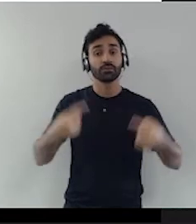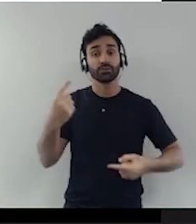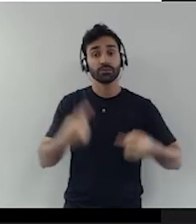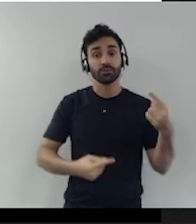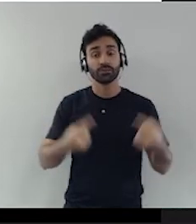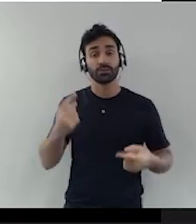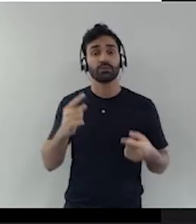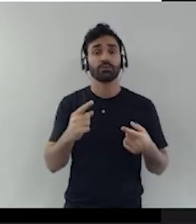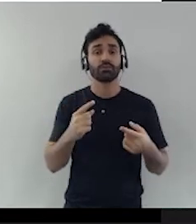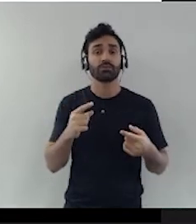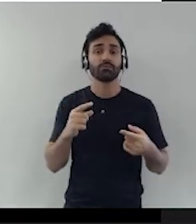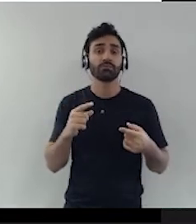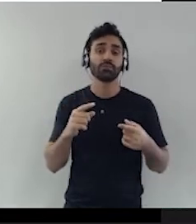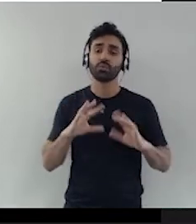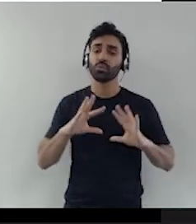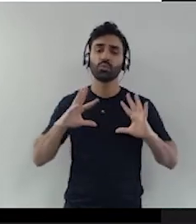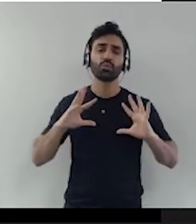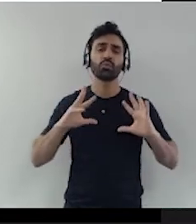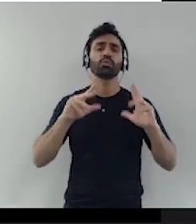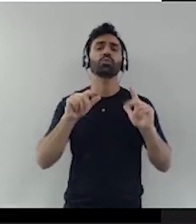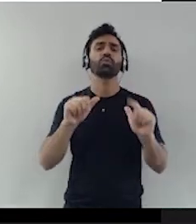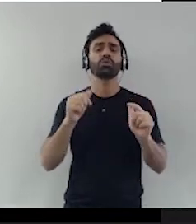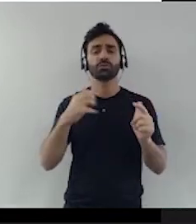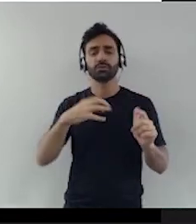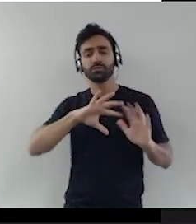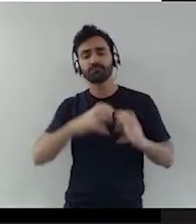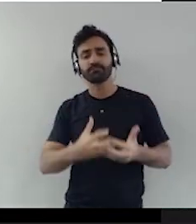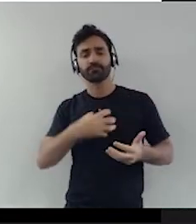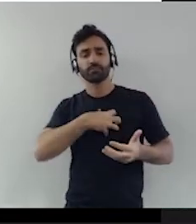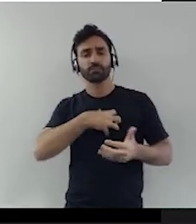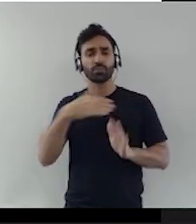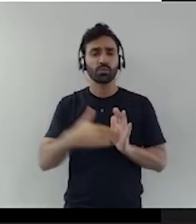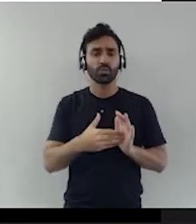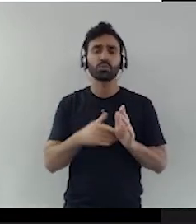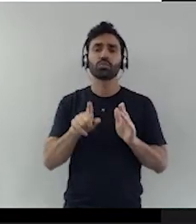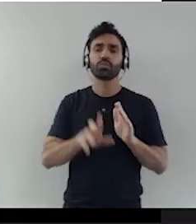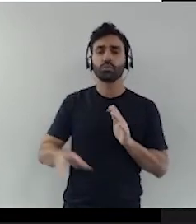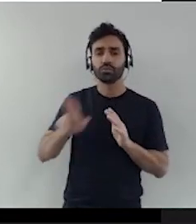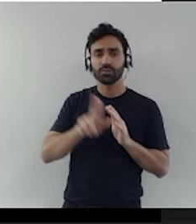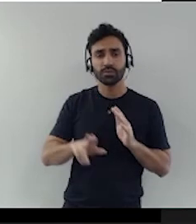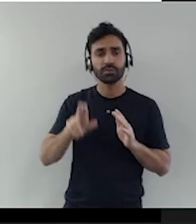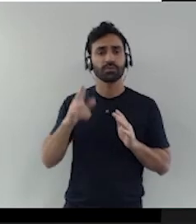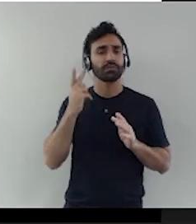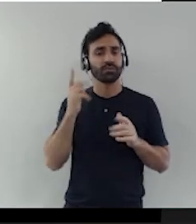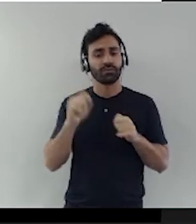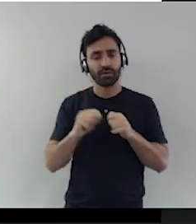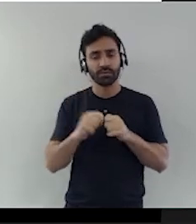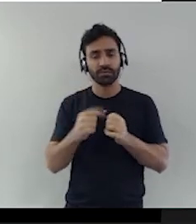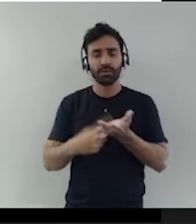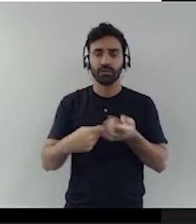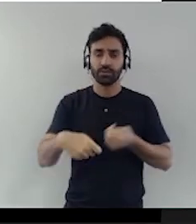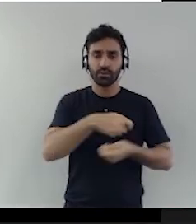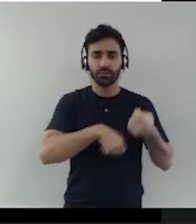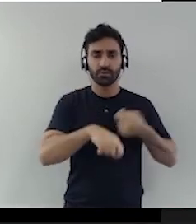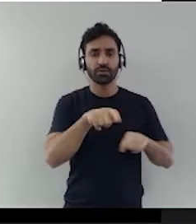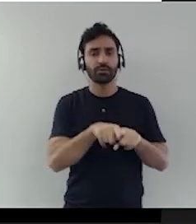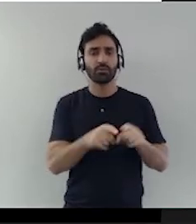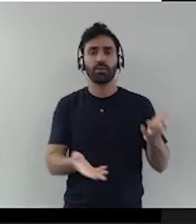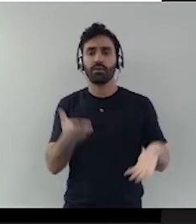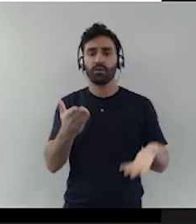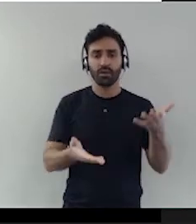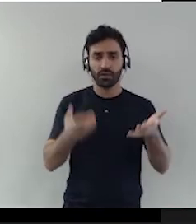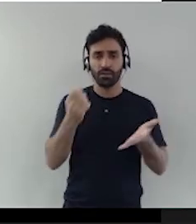ou price cap, quer dizer, todos esses mecanismos, muitas vezes, que você utiliza para renegociar e para reequilibrar